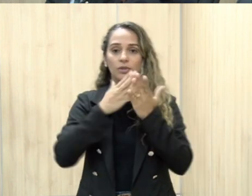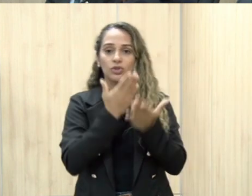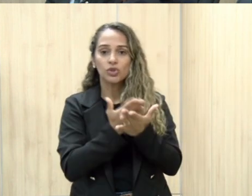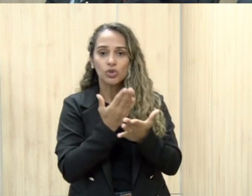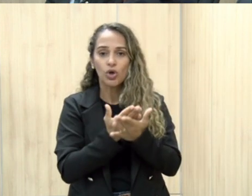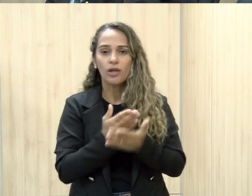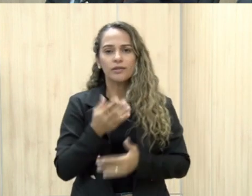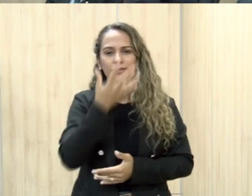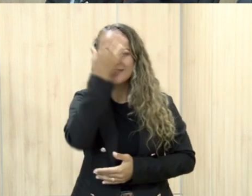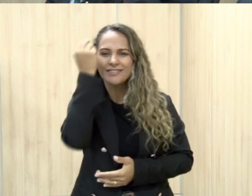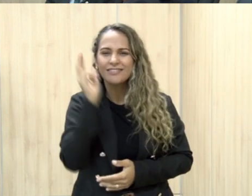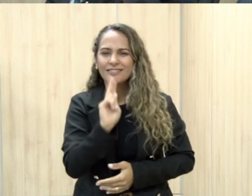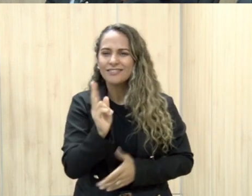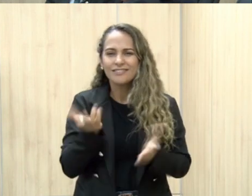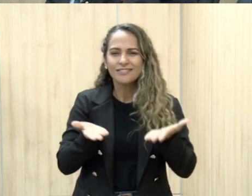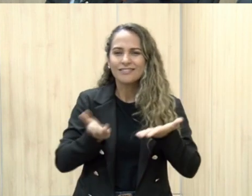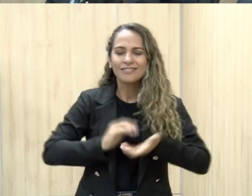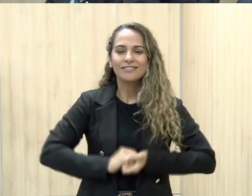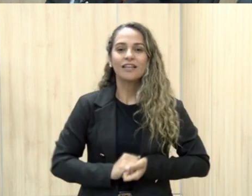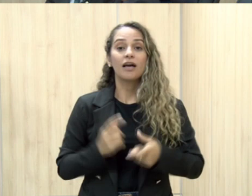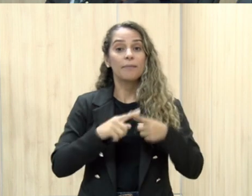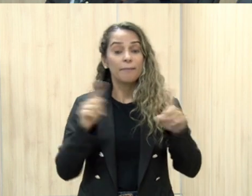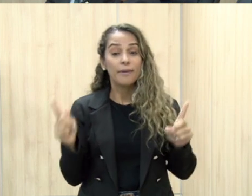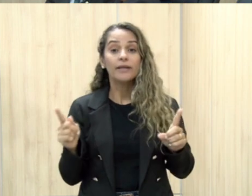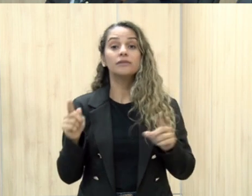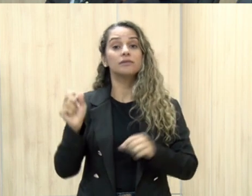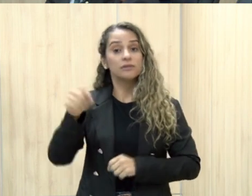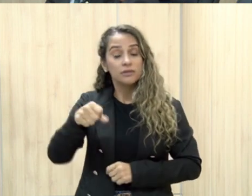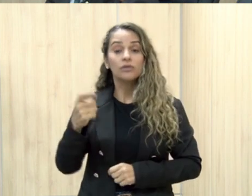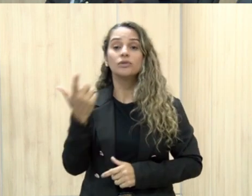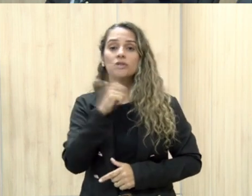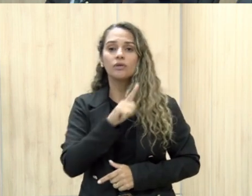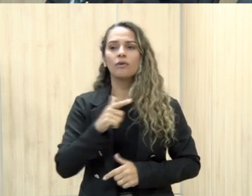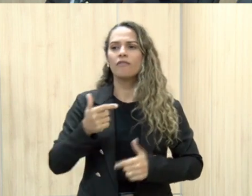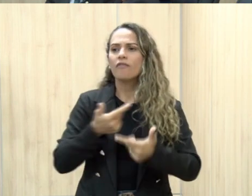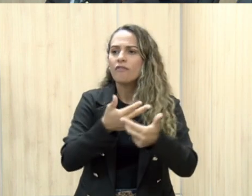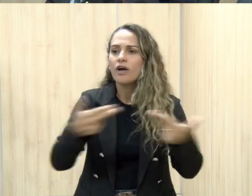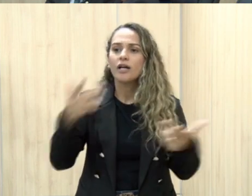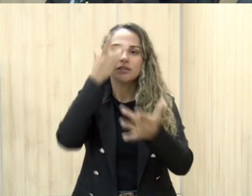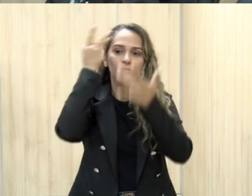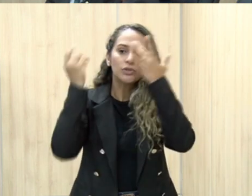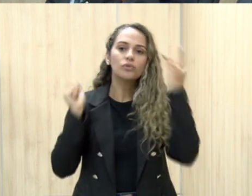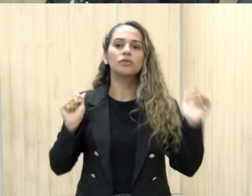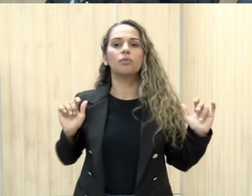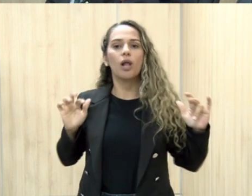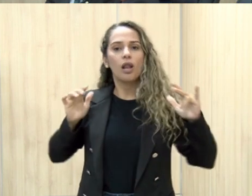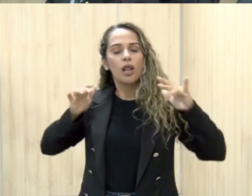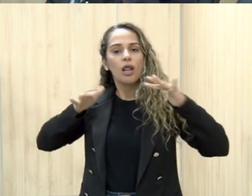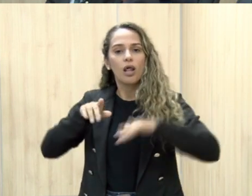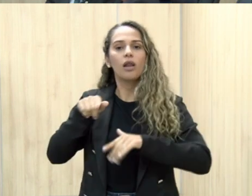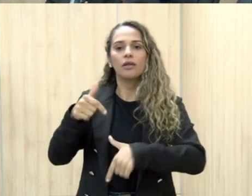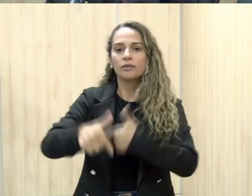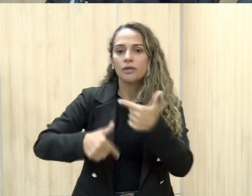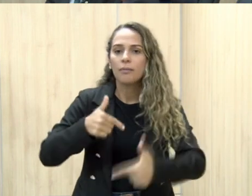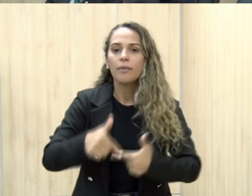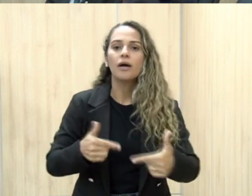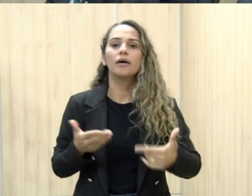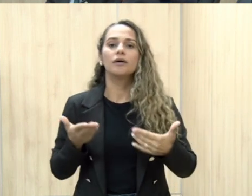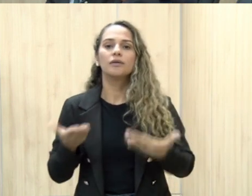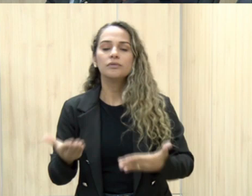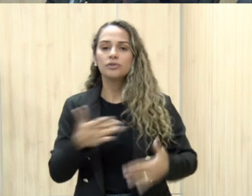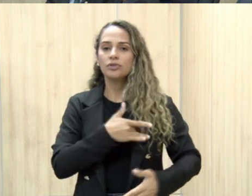fugiu aqui o nome da escola agora mas atendeu centenas de pessoas seja no trabalho